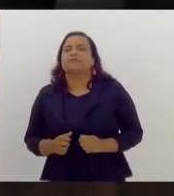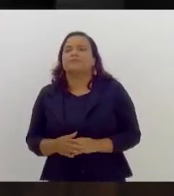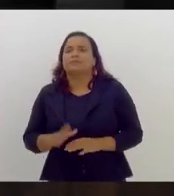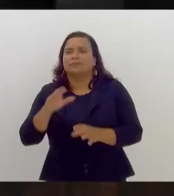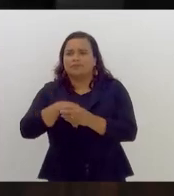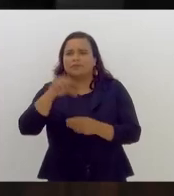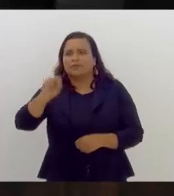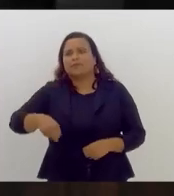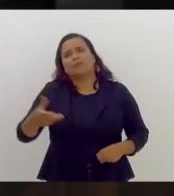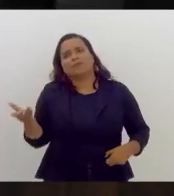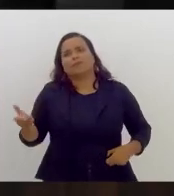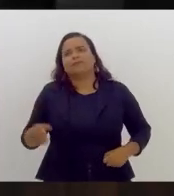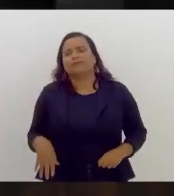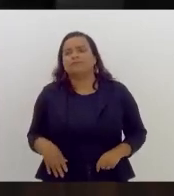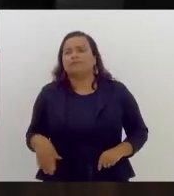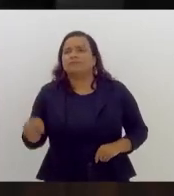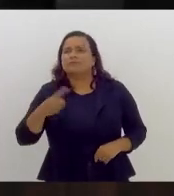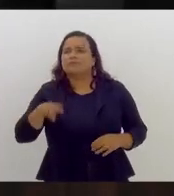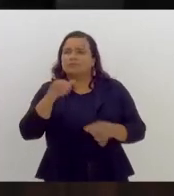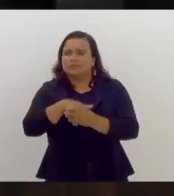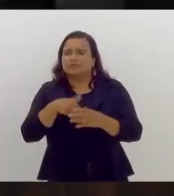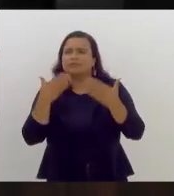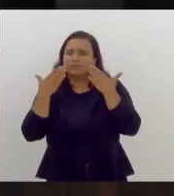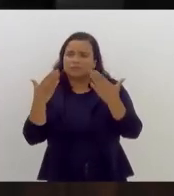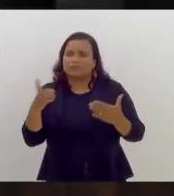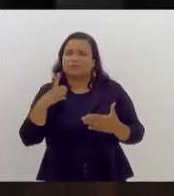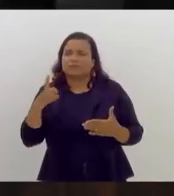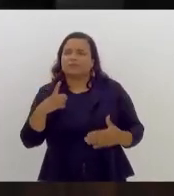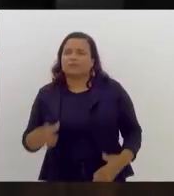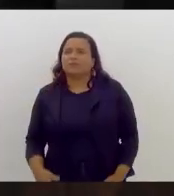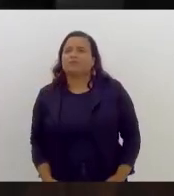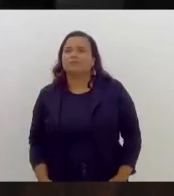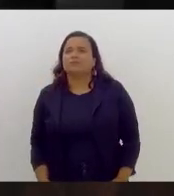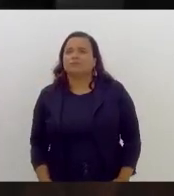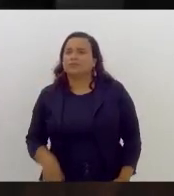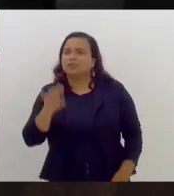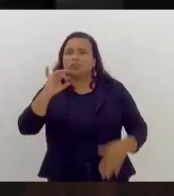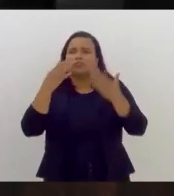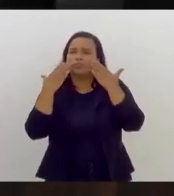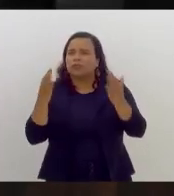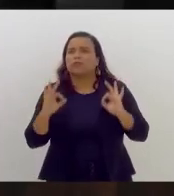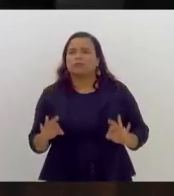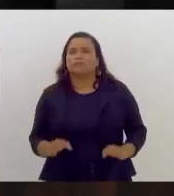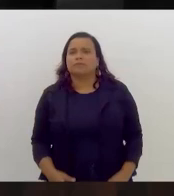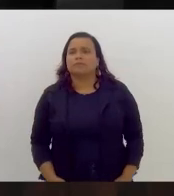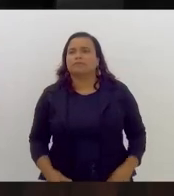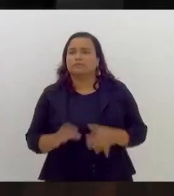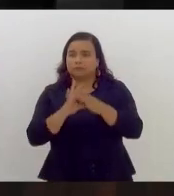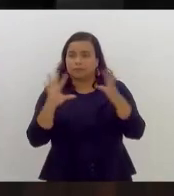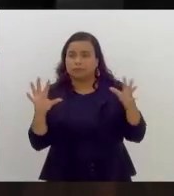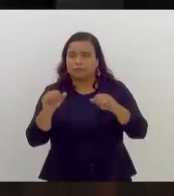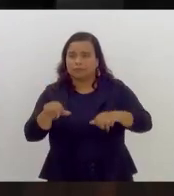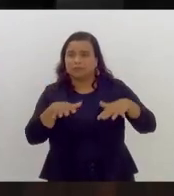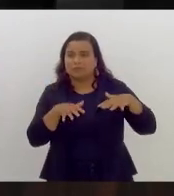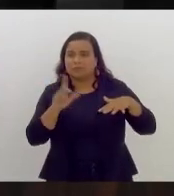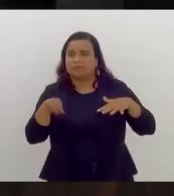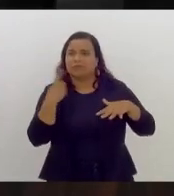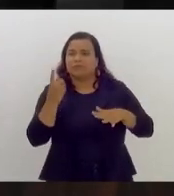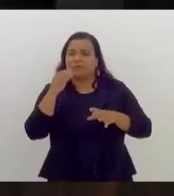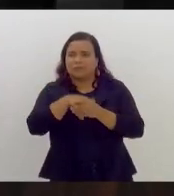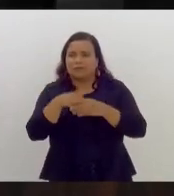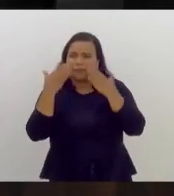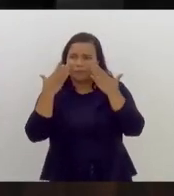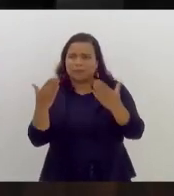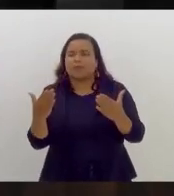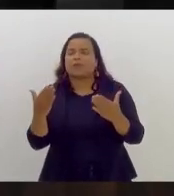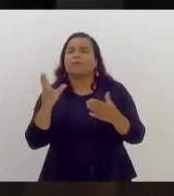Vota sim, ué. Você está votando no destaque. Só no destaque. Com autorização do plenário, vamos votar o destaque,